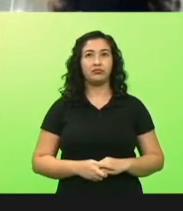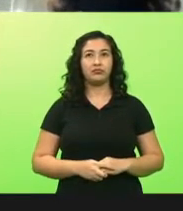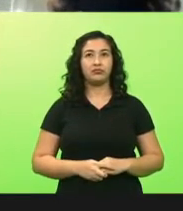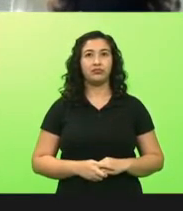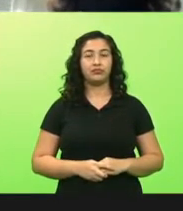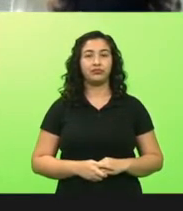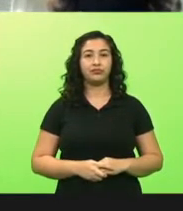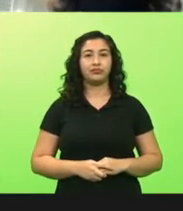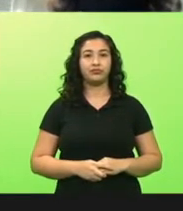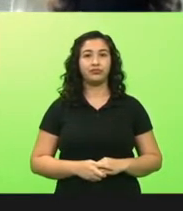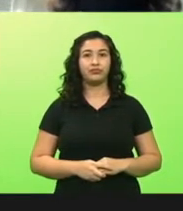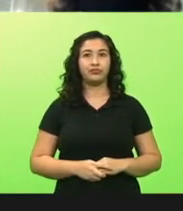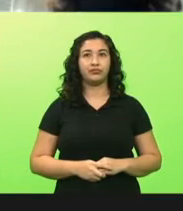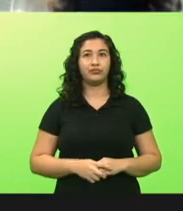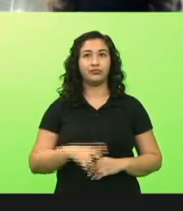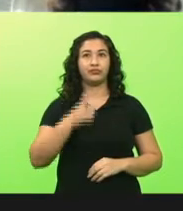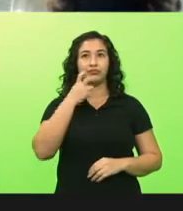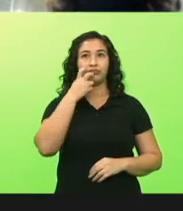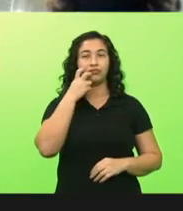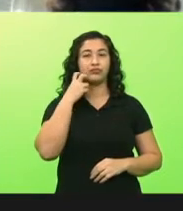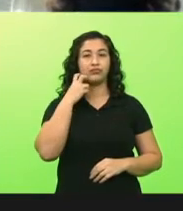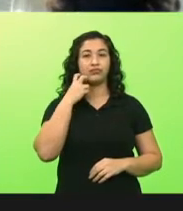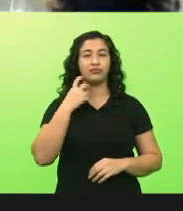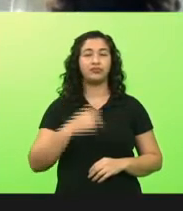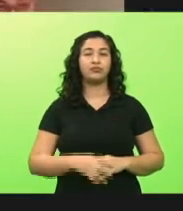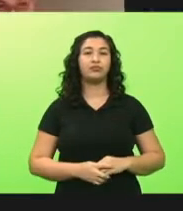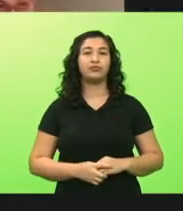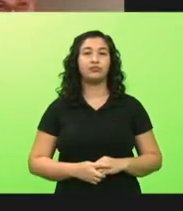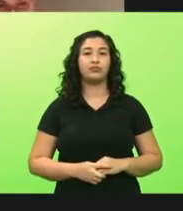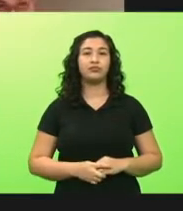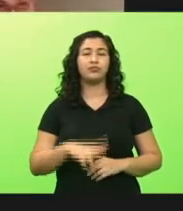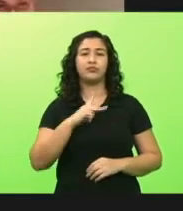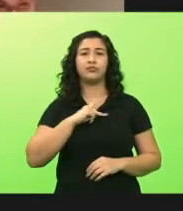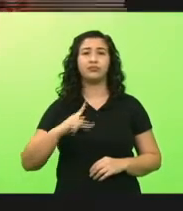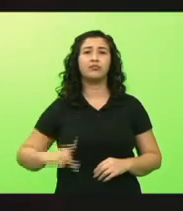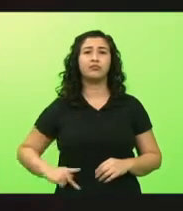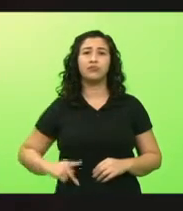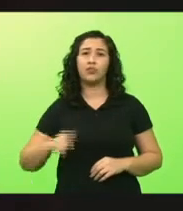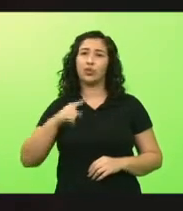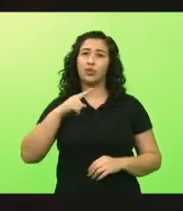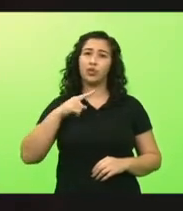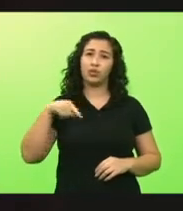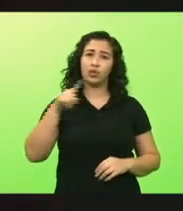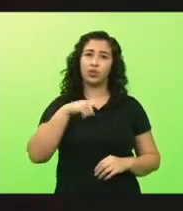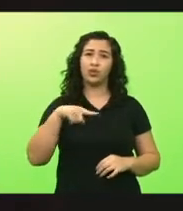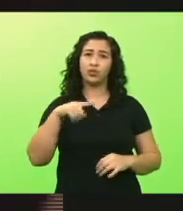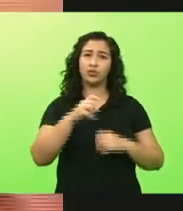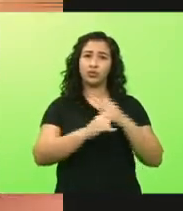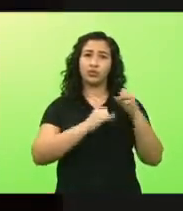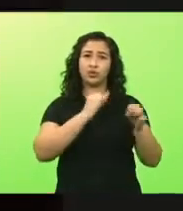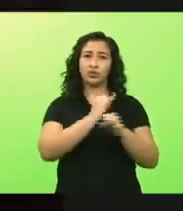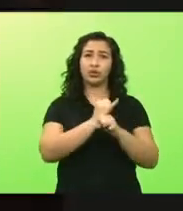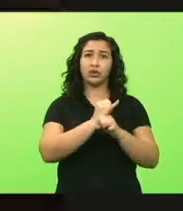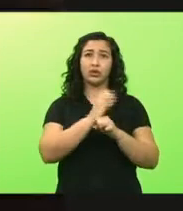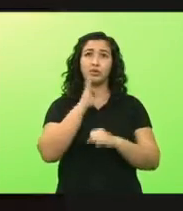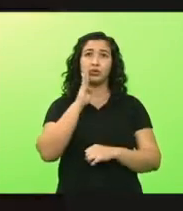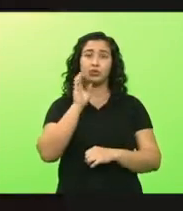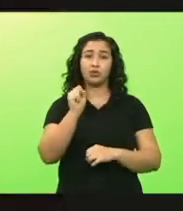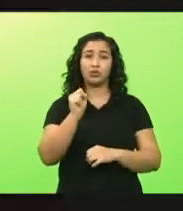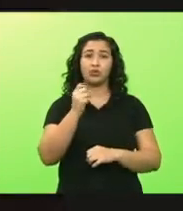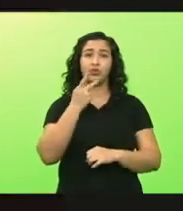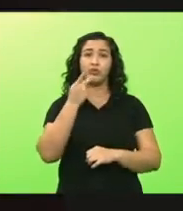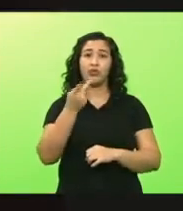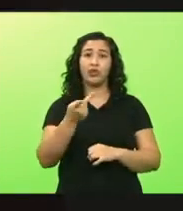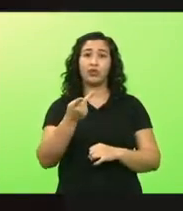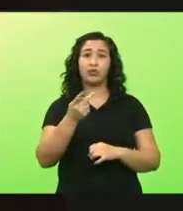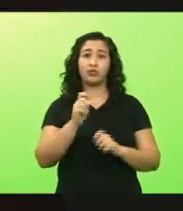de ordem, deputado Luiz Fernando Vampiro. Senhor presidente, nós que estamos aqui em sessão remota, o deputado Bruno Souza estava fazendo a defesa